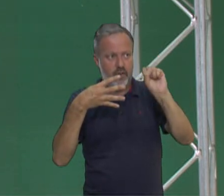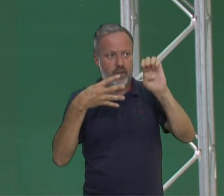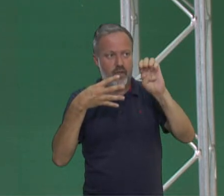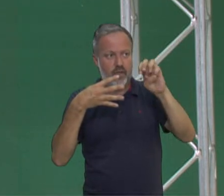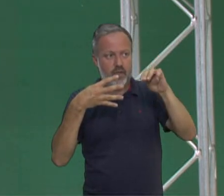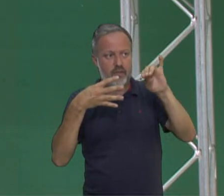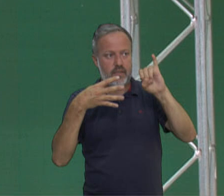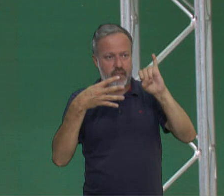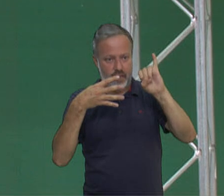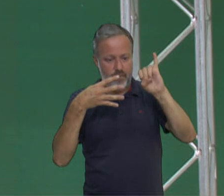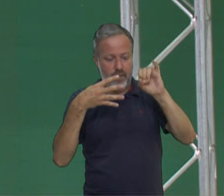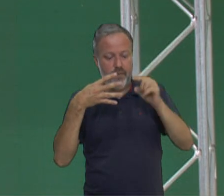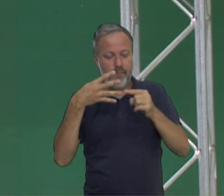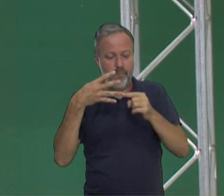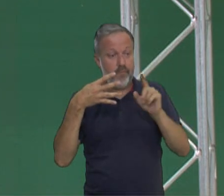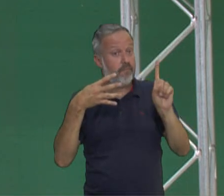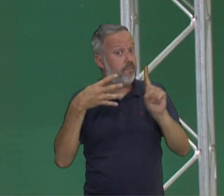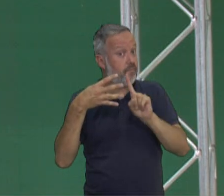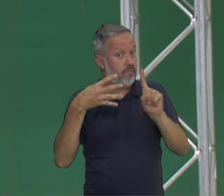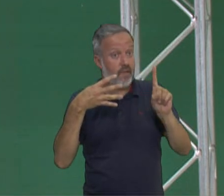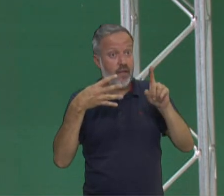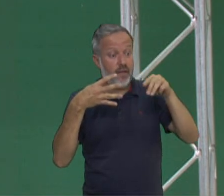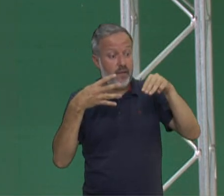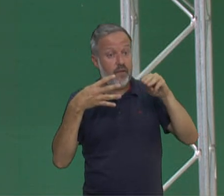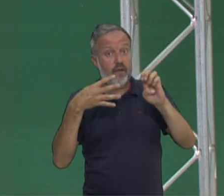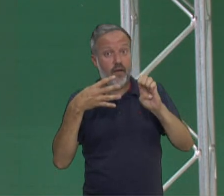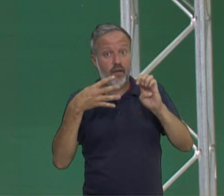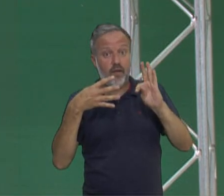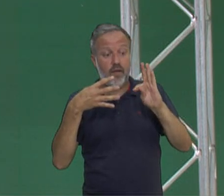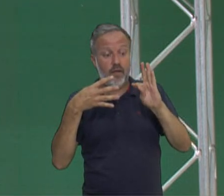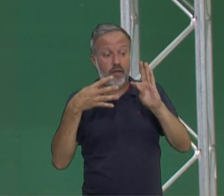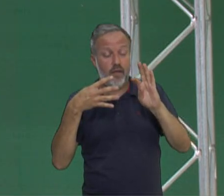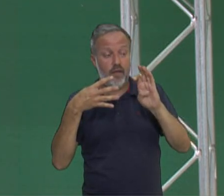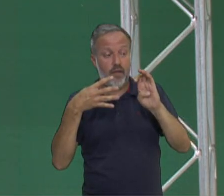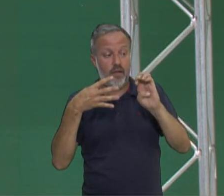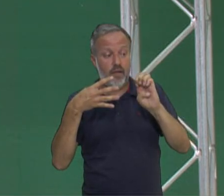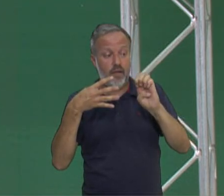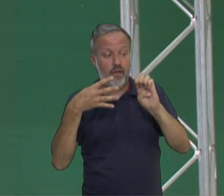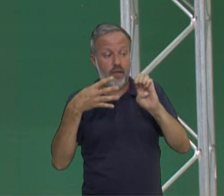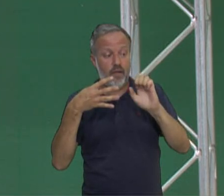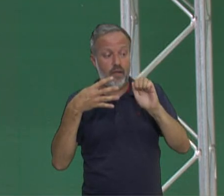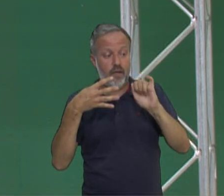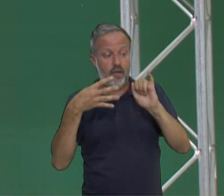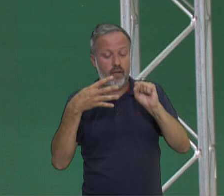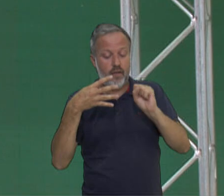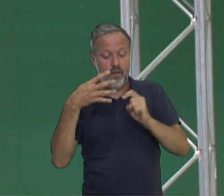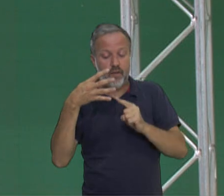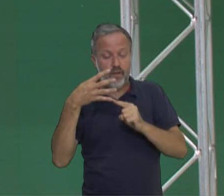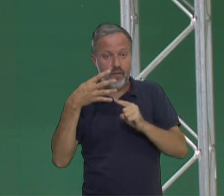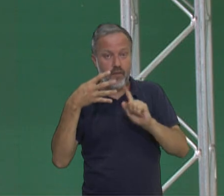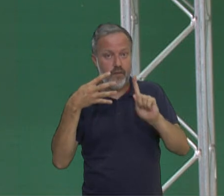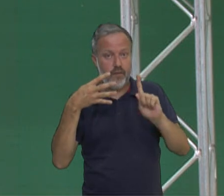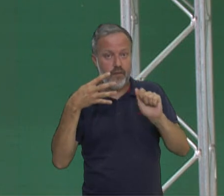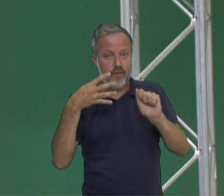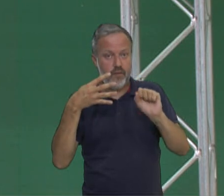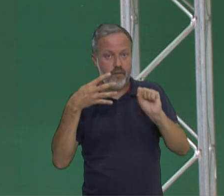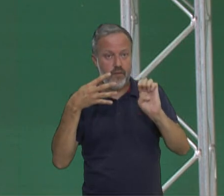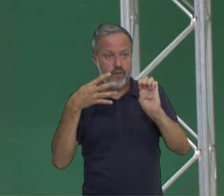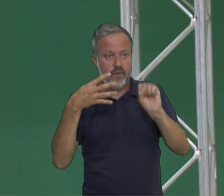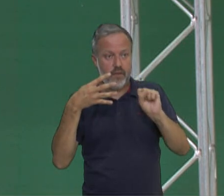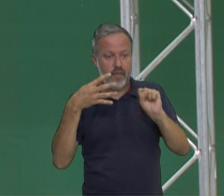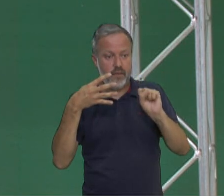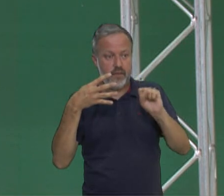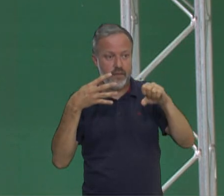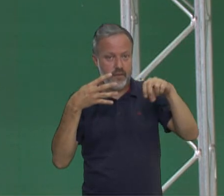ou maleáveis; não metais, não são dúcteis e nem maleáveis; gases nobres, estáveis e não